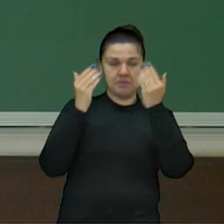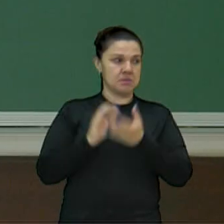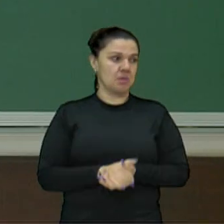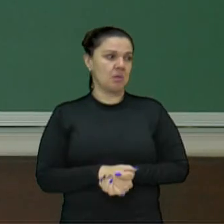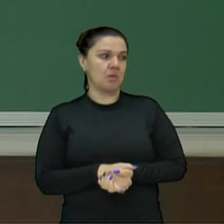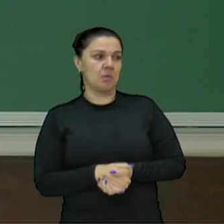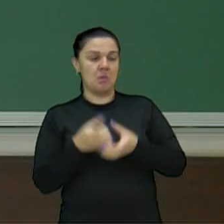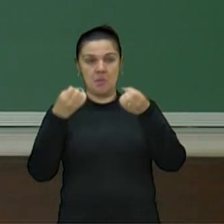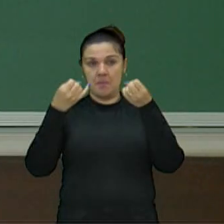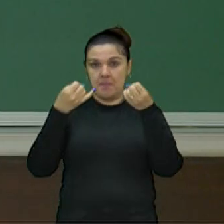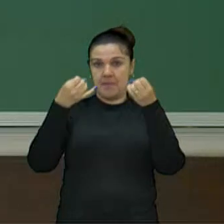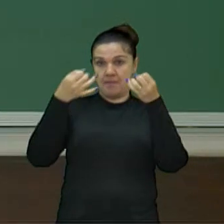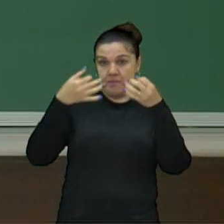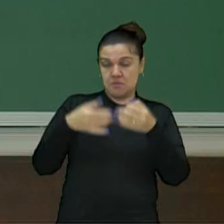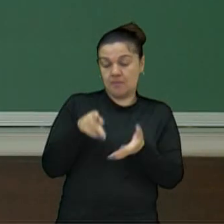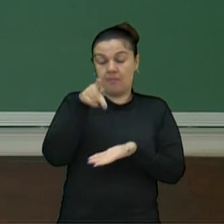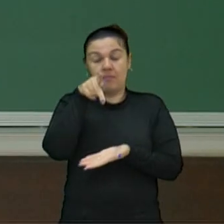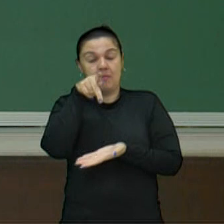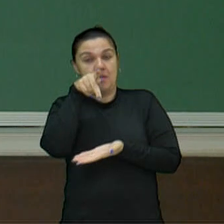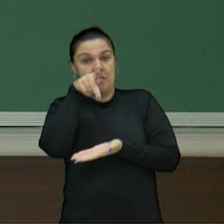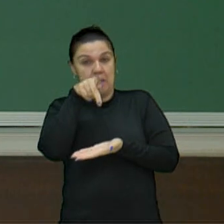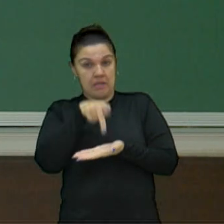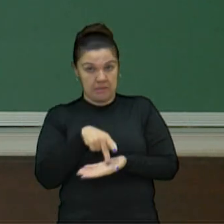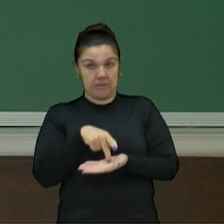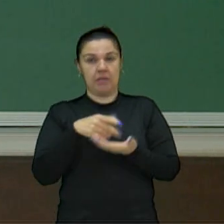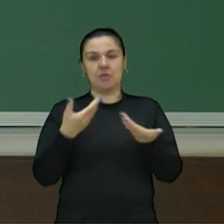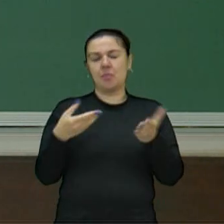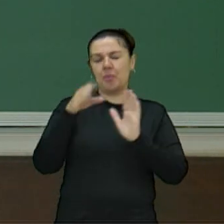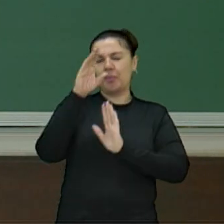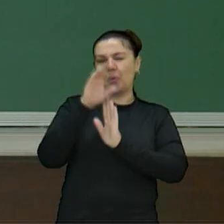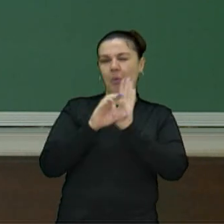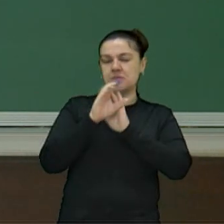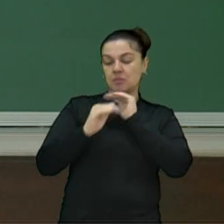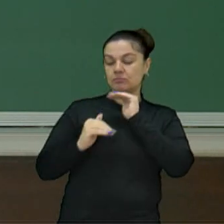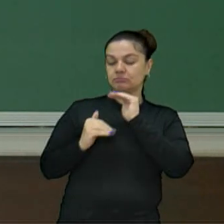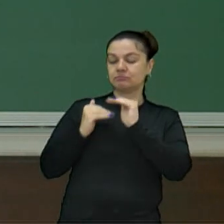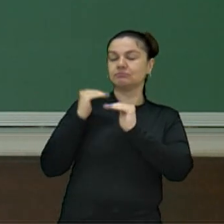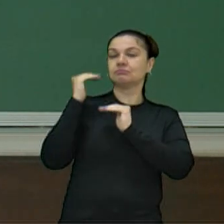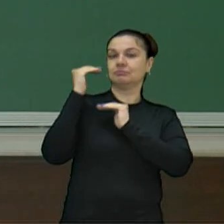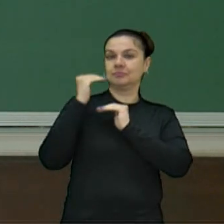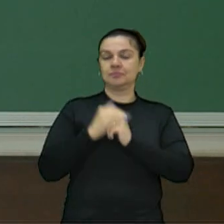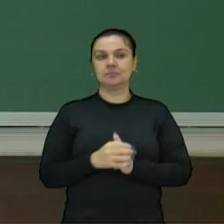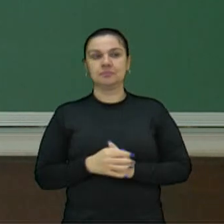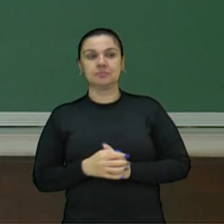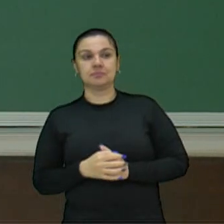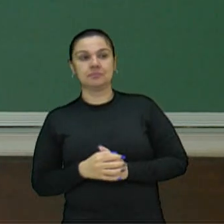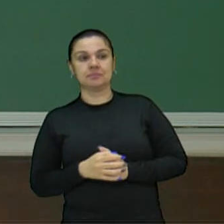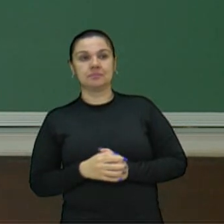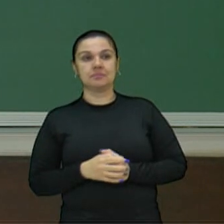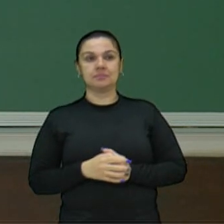para explicar a realidade. Seria o conceito de evolução.